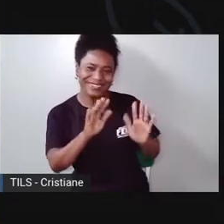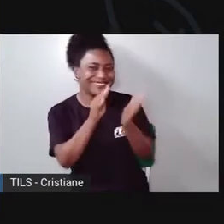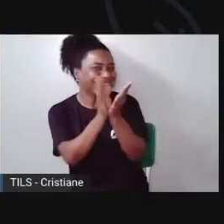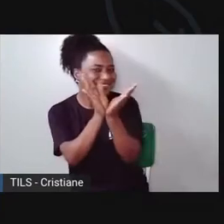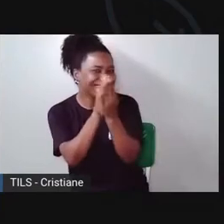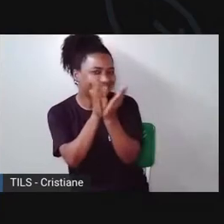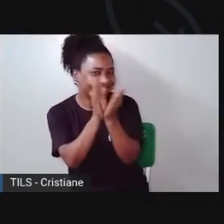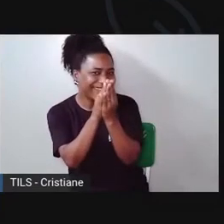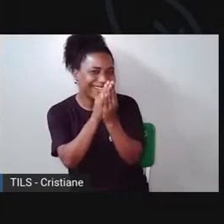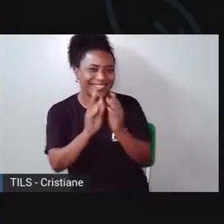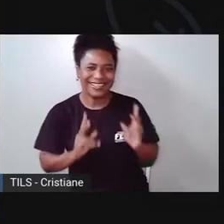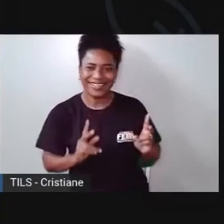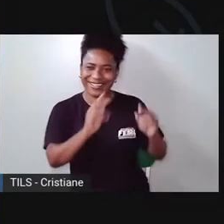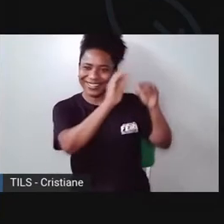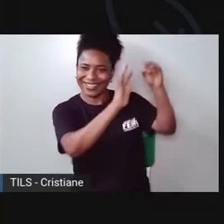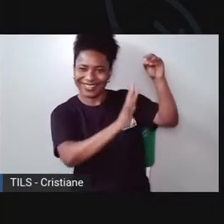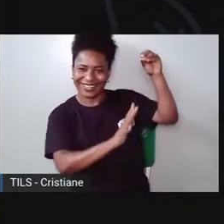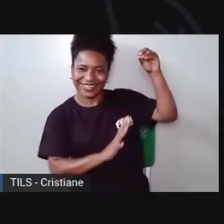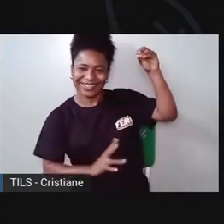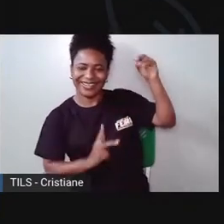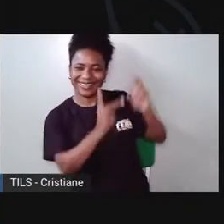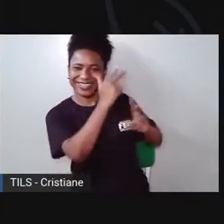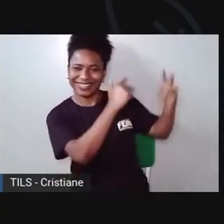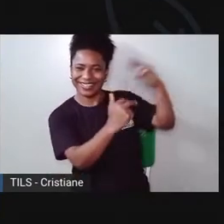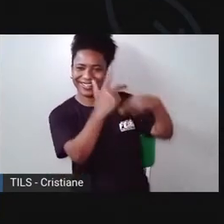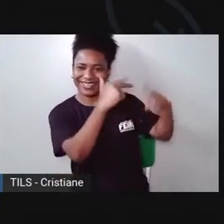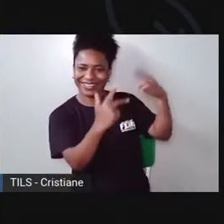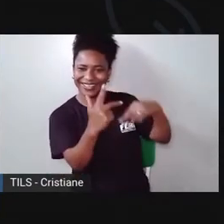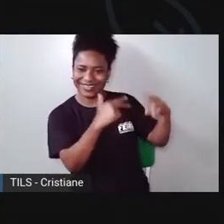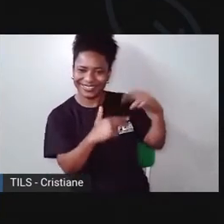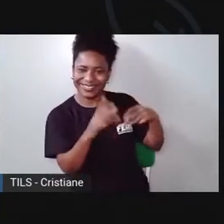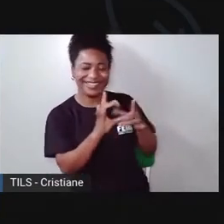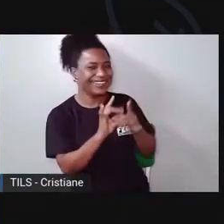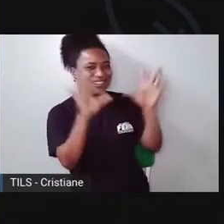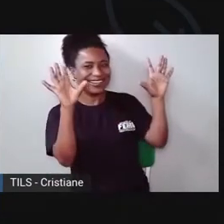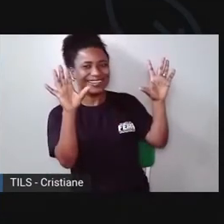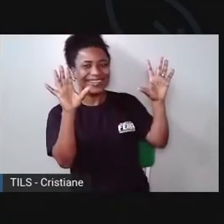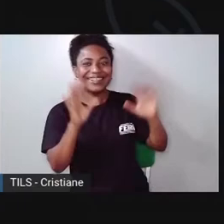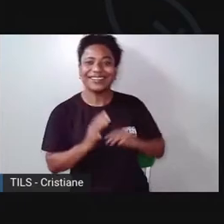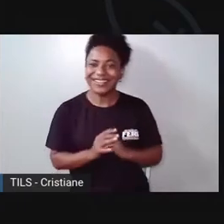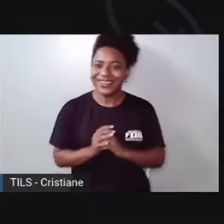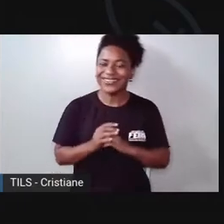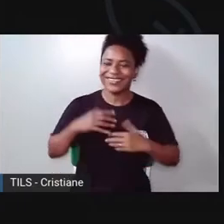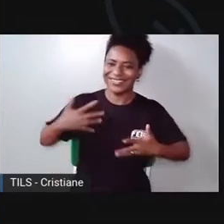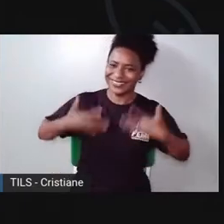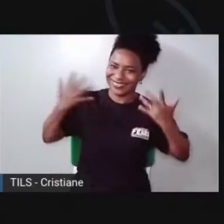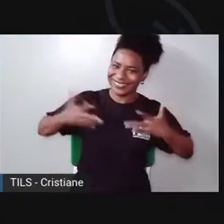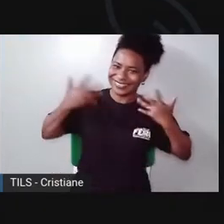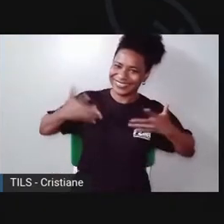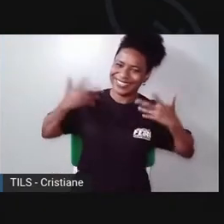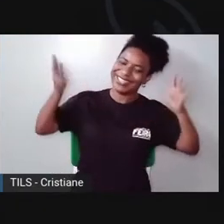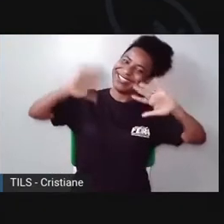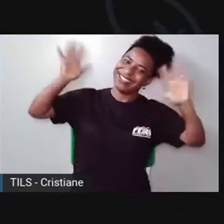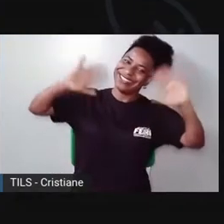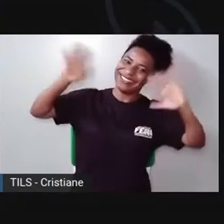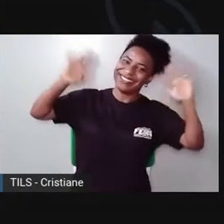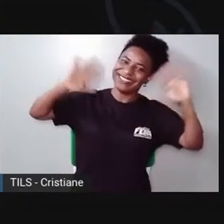que eu me diverti muito contando essa história para vocês até a próxima meninada